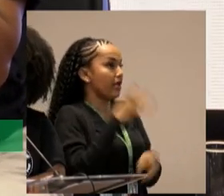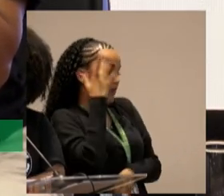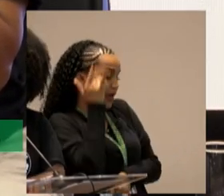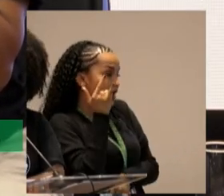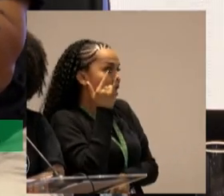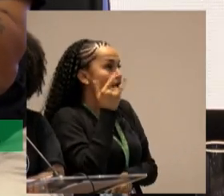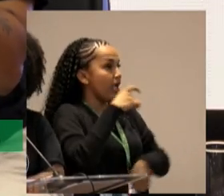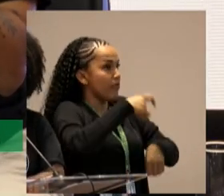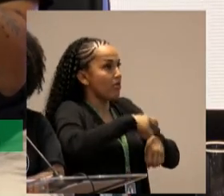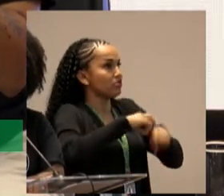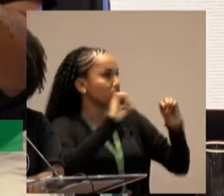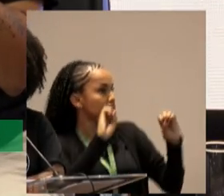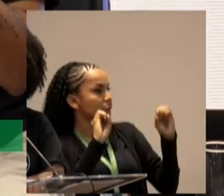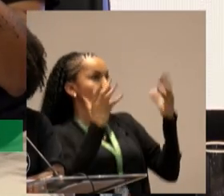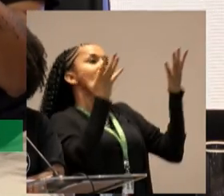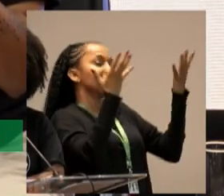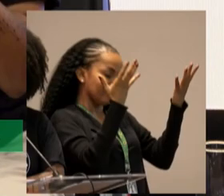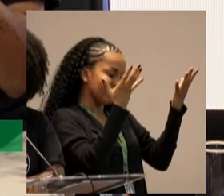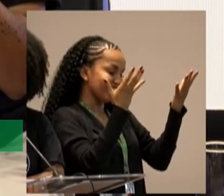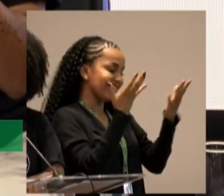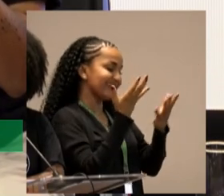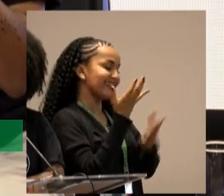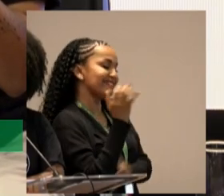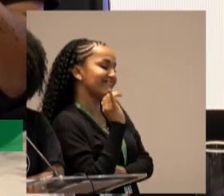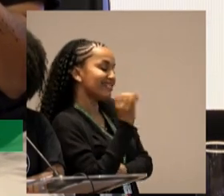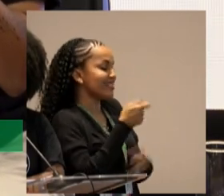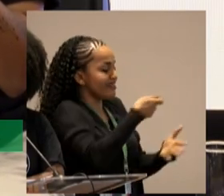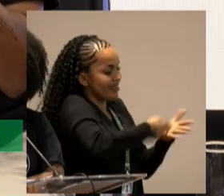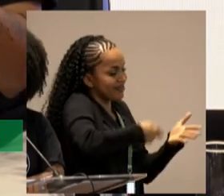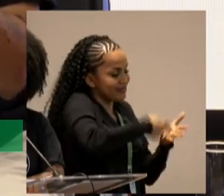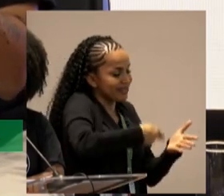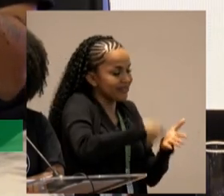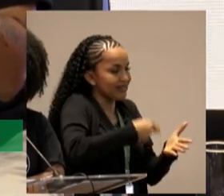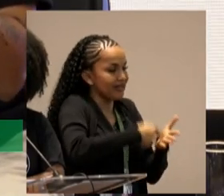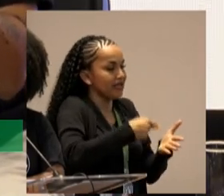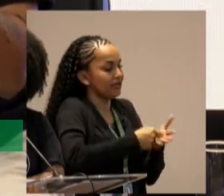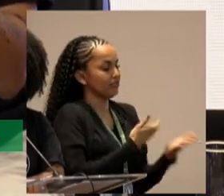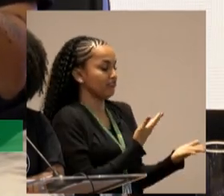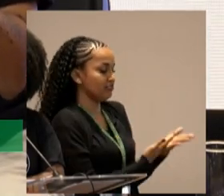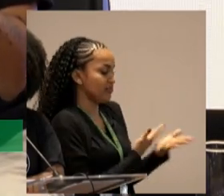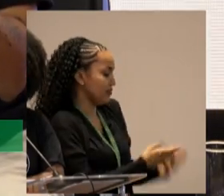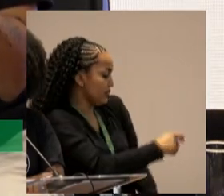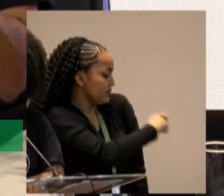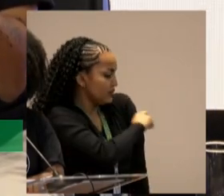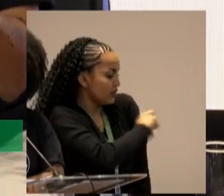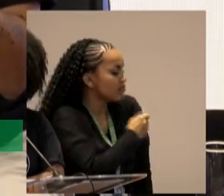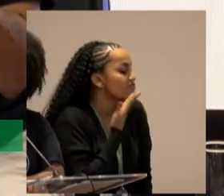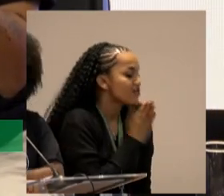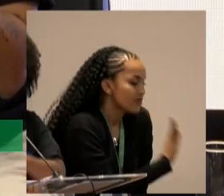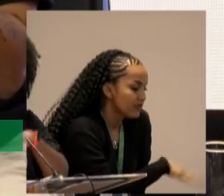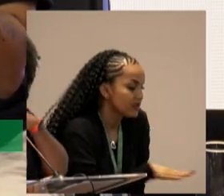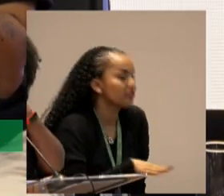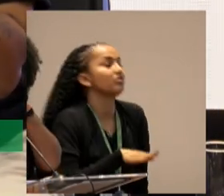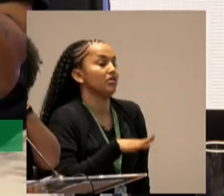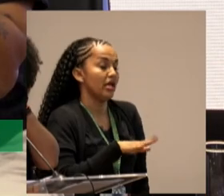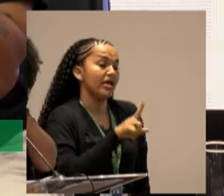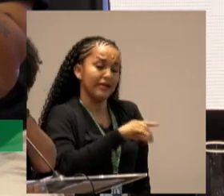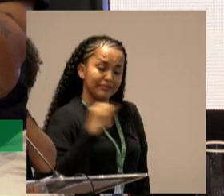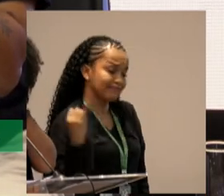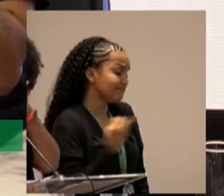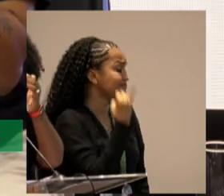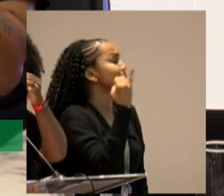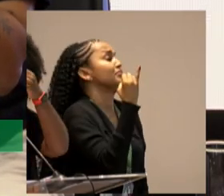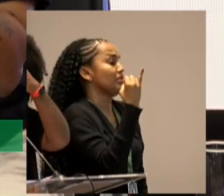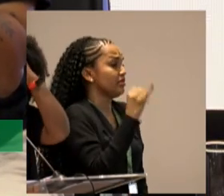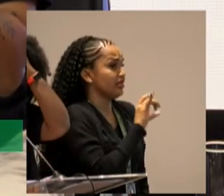são tempos de celebração, né, dessas narrativas que nós estamos construindo com os nossos estudantes, com as nossas crianças. E é muito